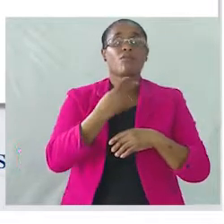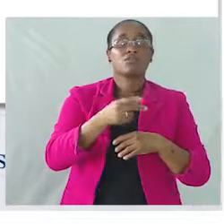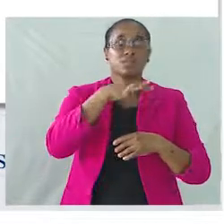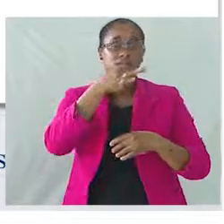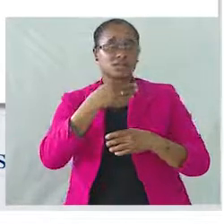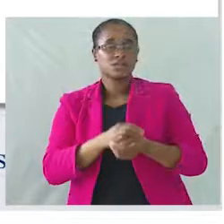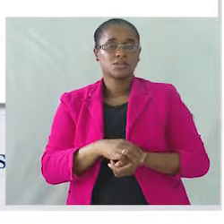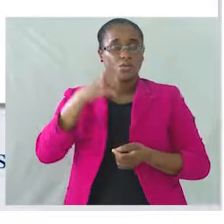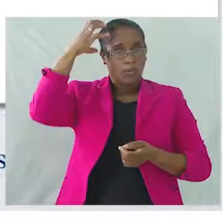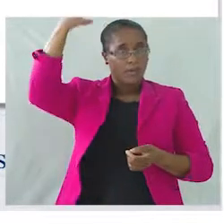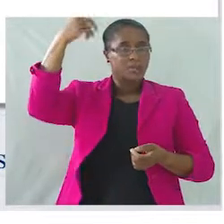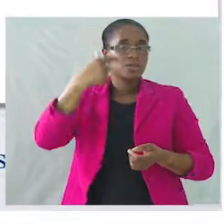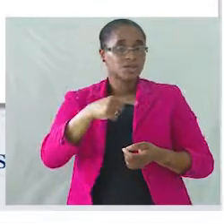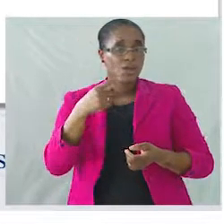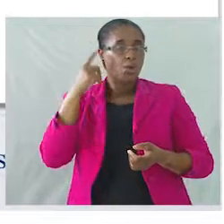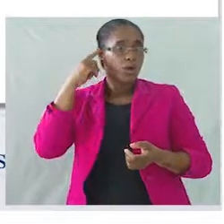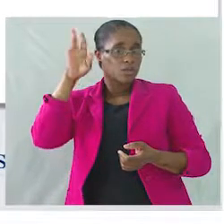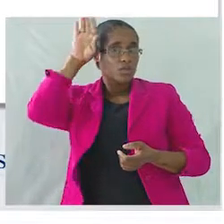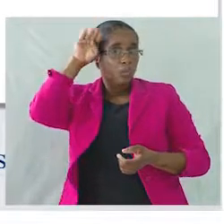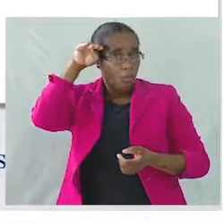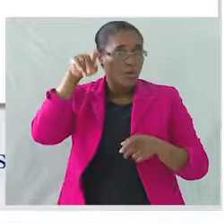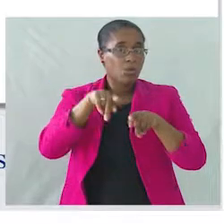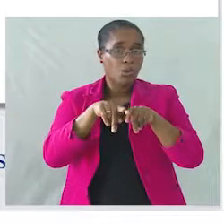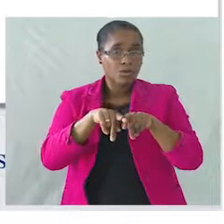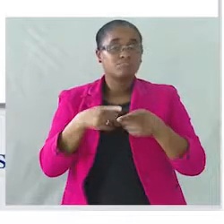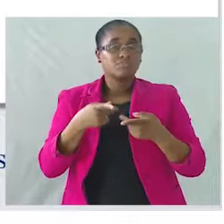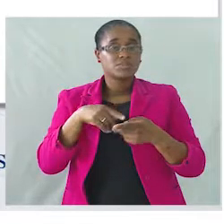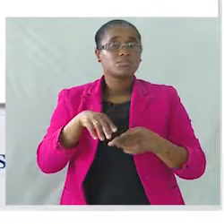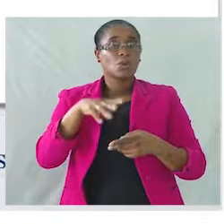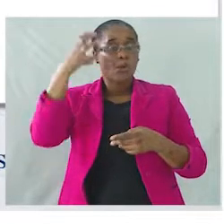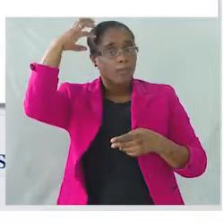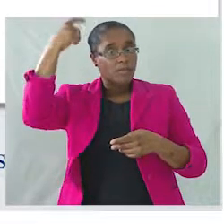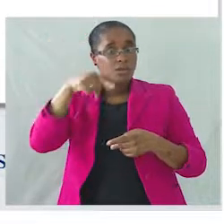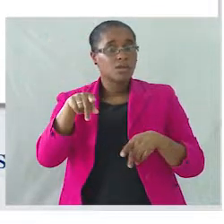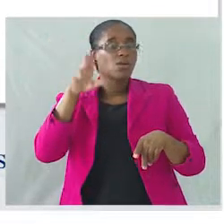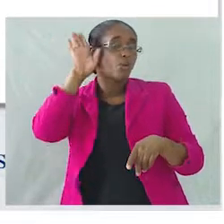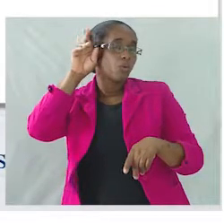o príncipe tem orelhas de burro, o príncipe tem orelhas de burro.